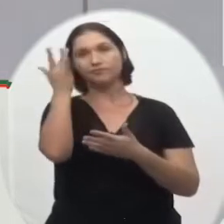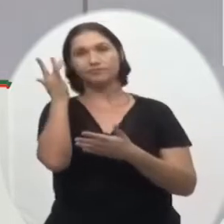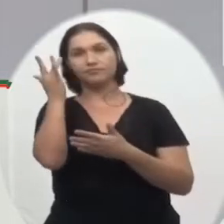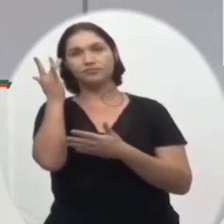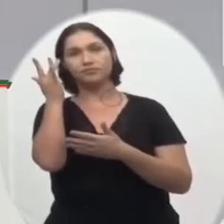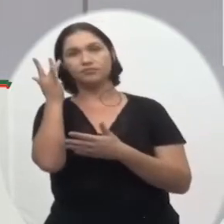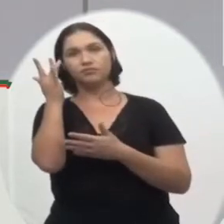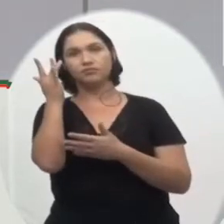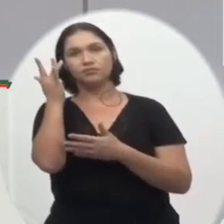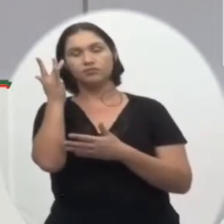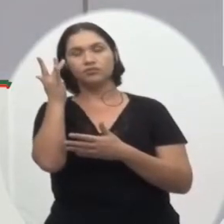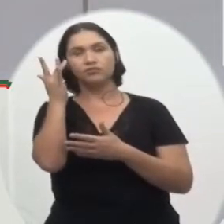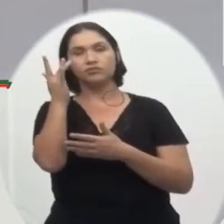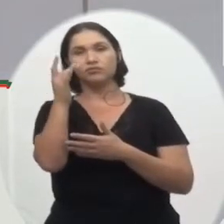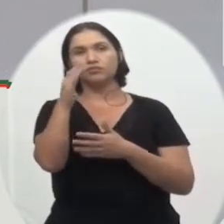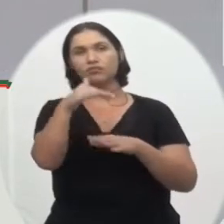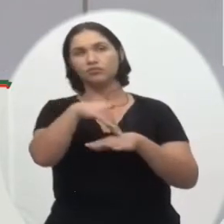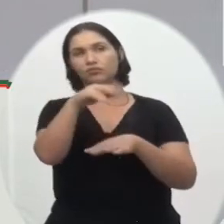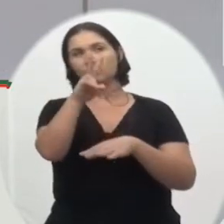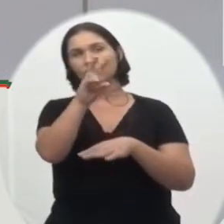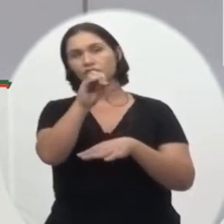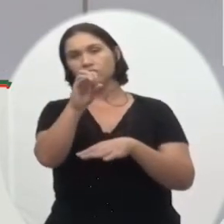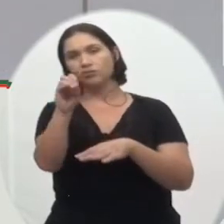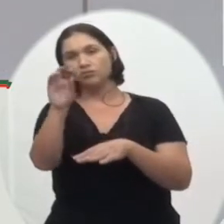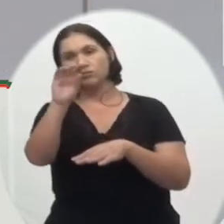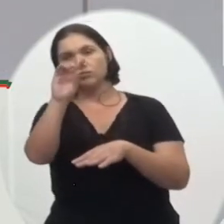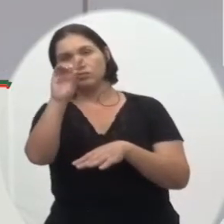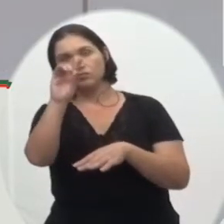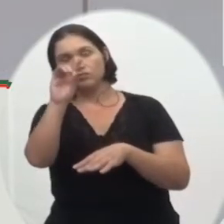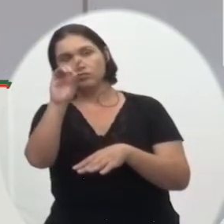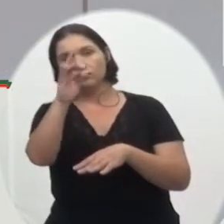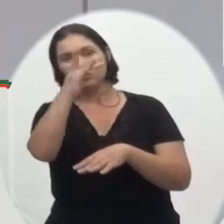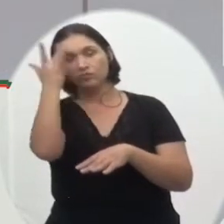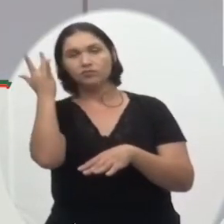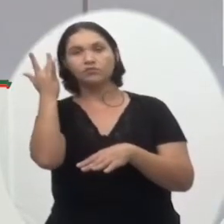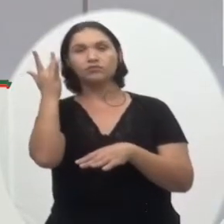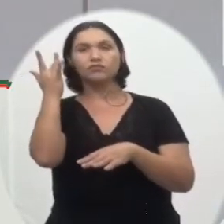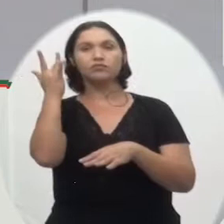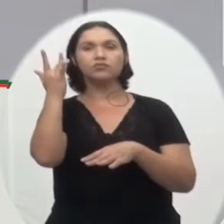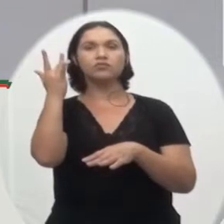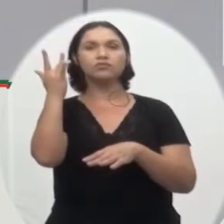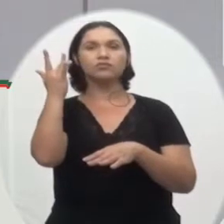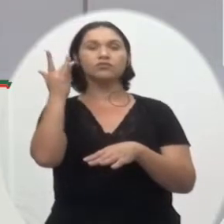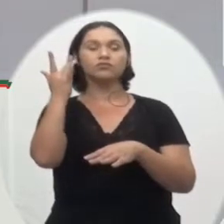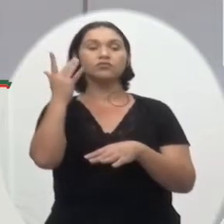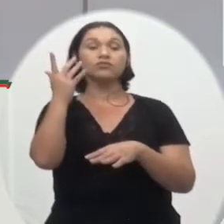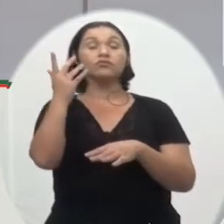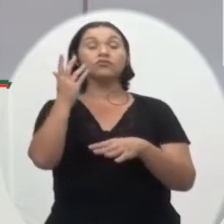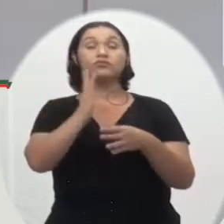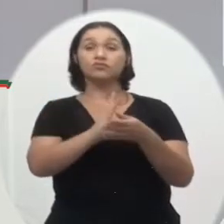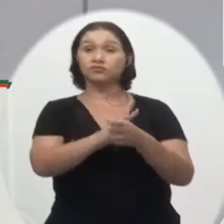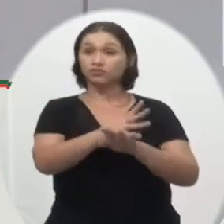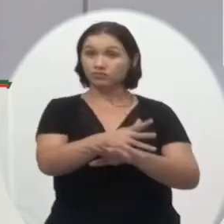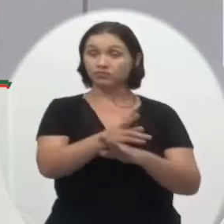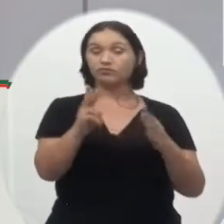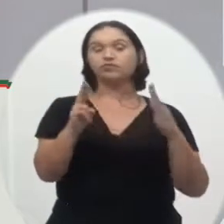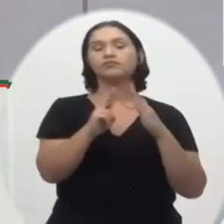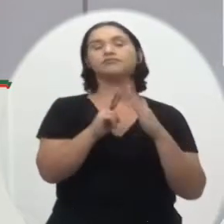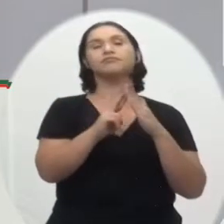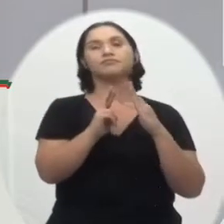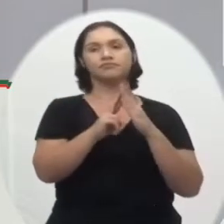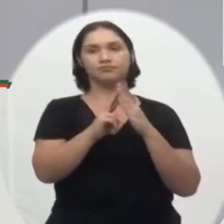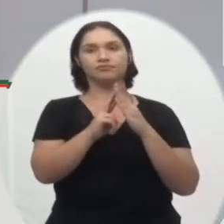de 500 pessoas nesses 4 anos que nós temos ali a nossa associação, nosso centro de